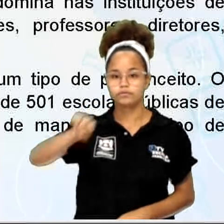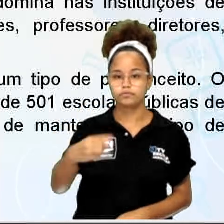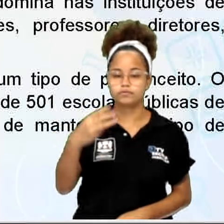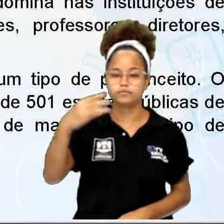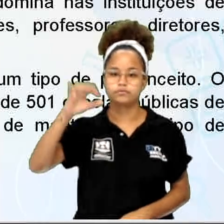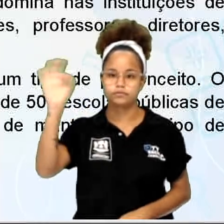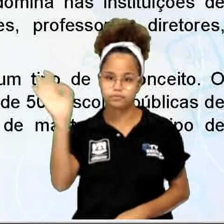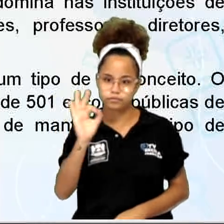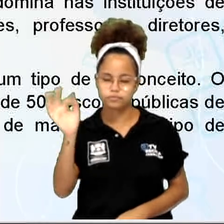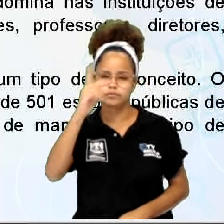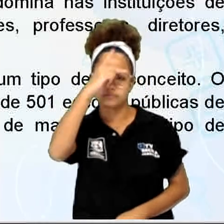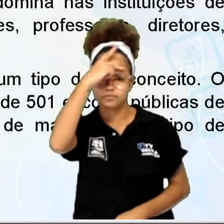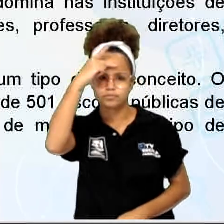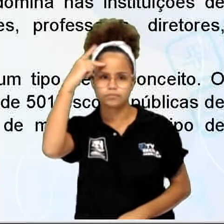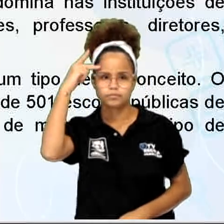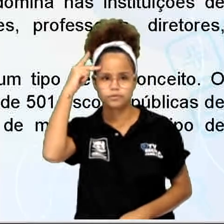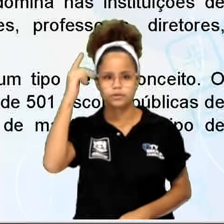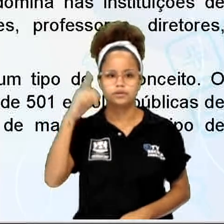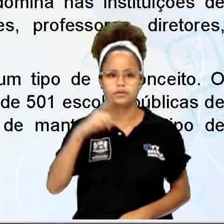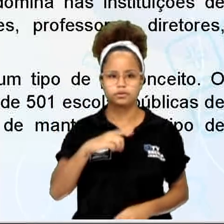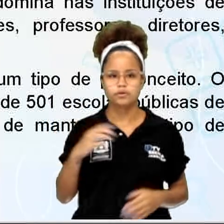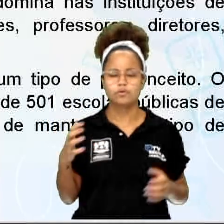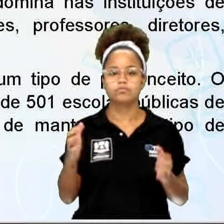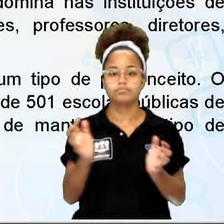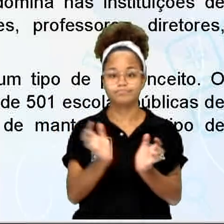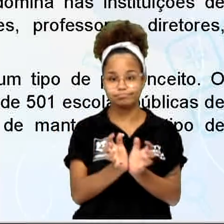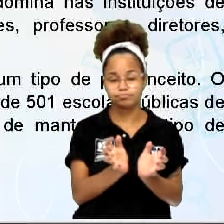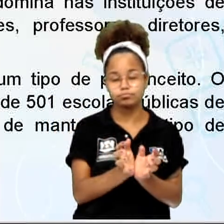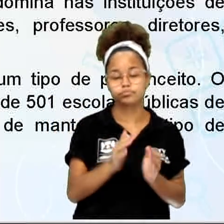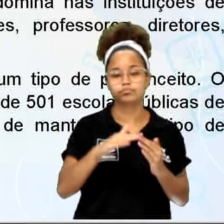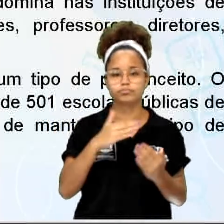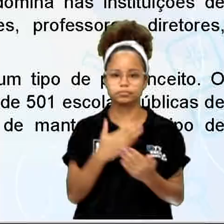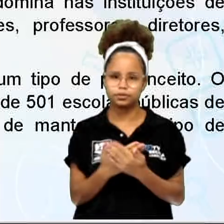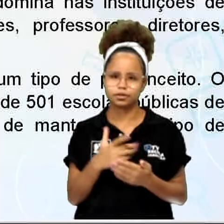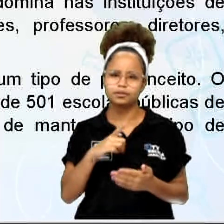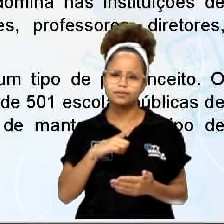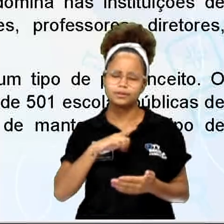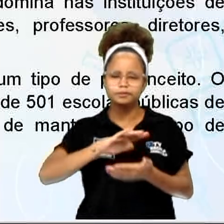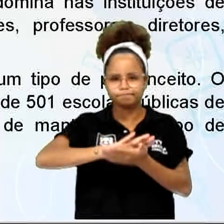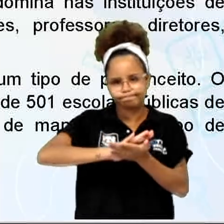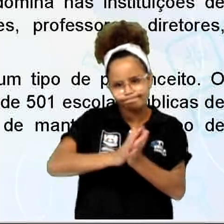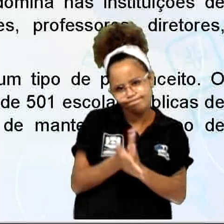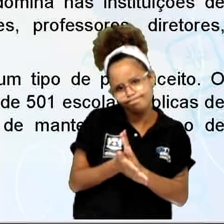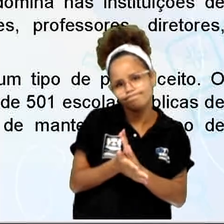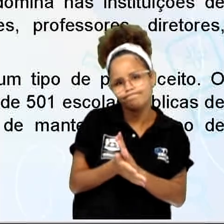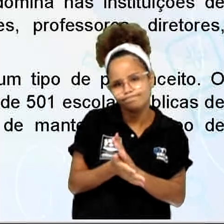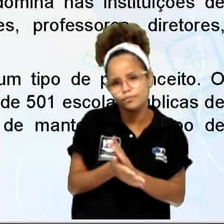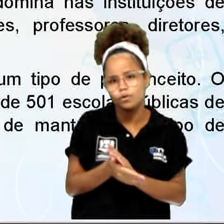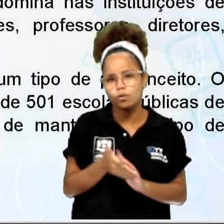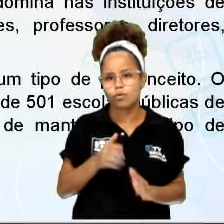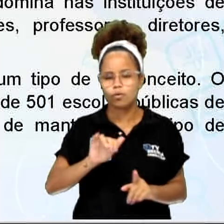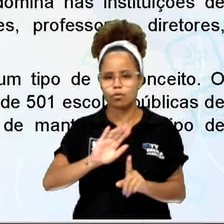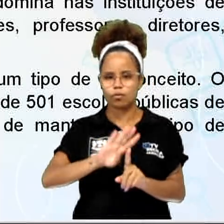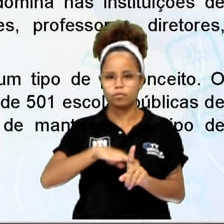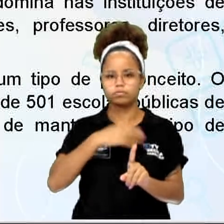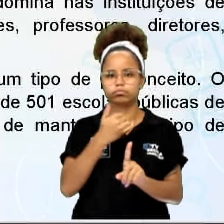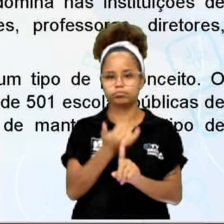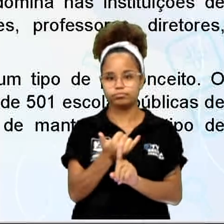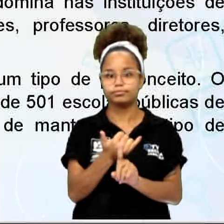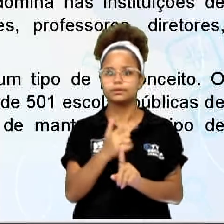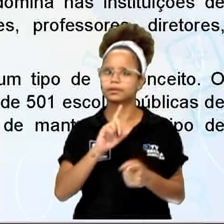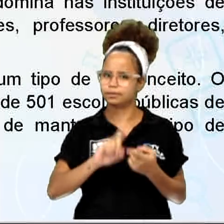99,3% das pessoas que integram a comunidade escolar têm algum tipo de preconceito. A ocorrência de bullying também foi